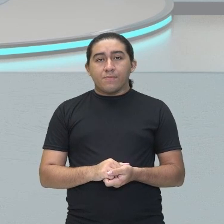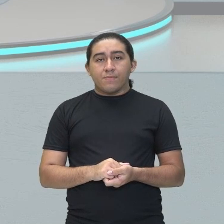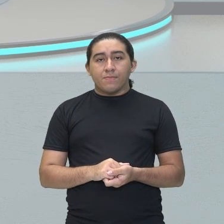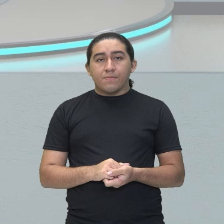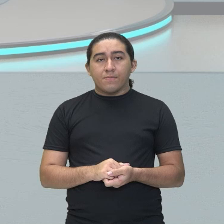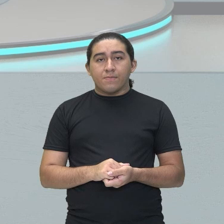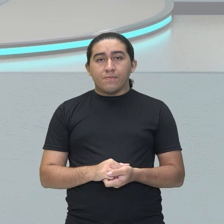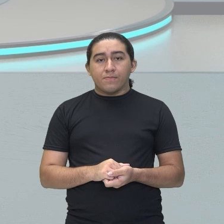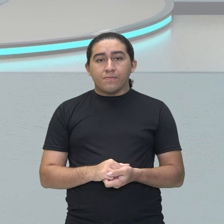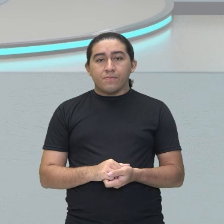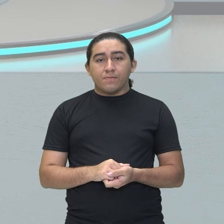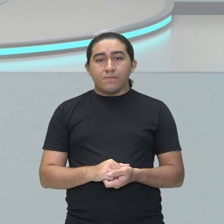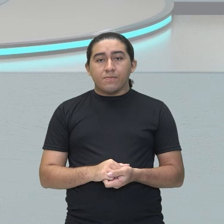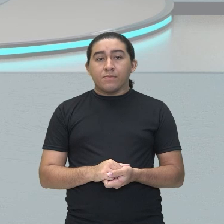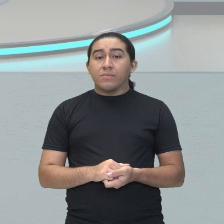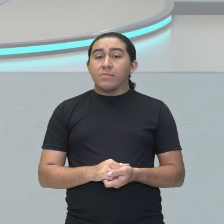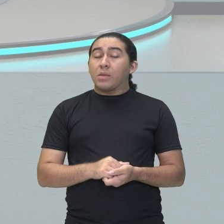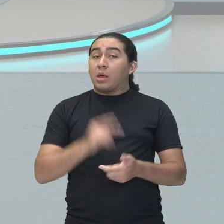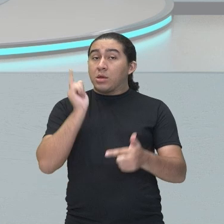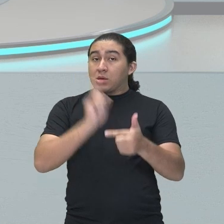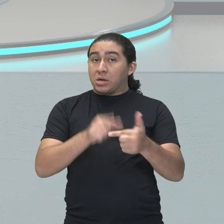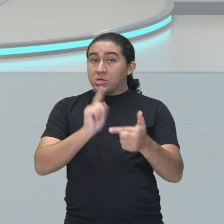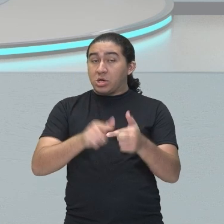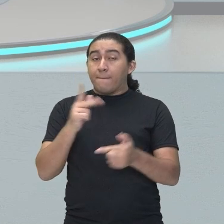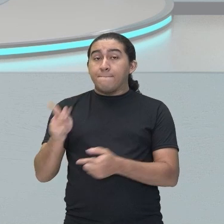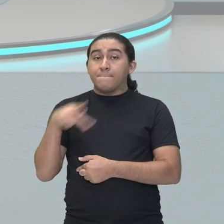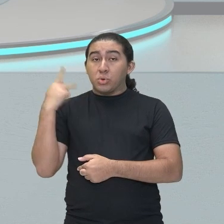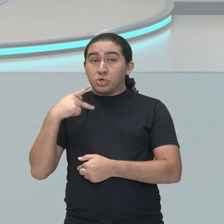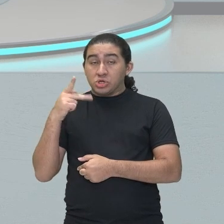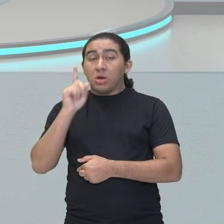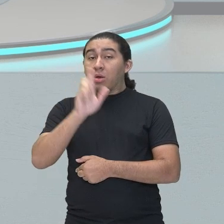política é muito presente,